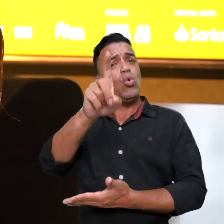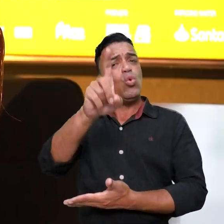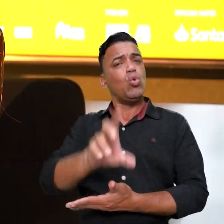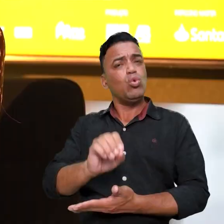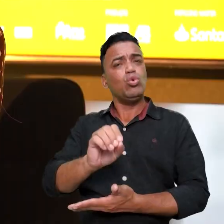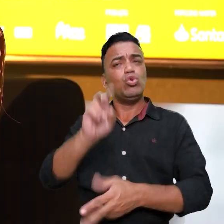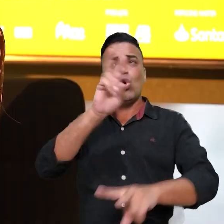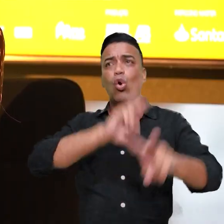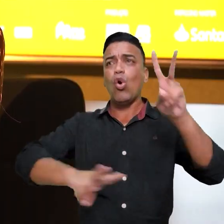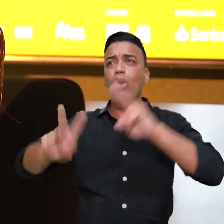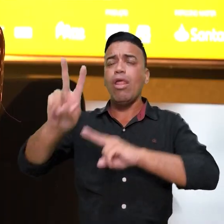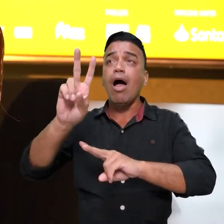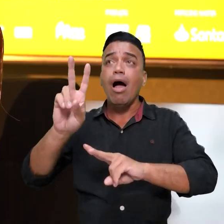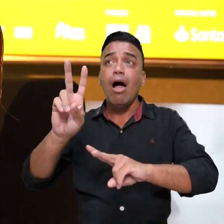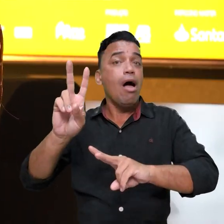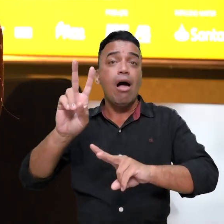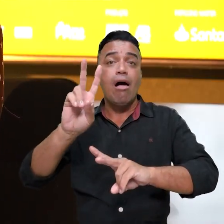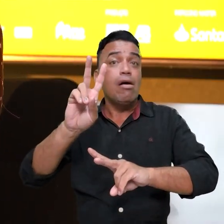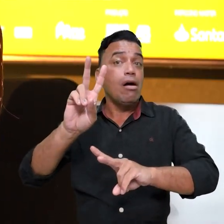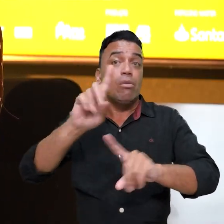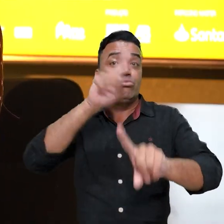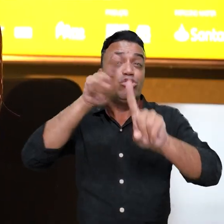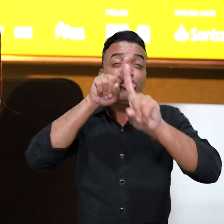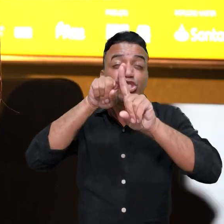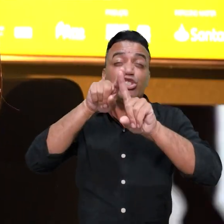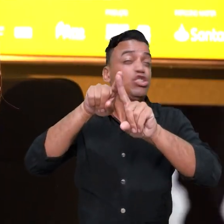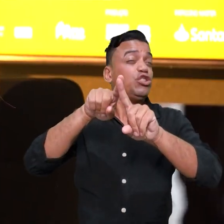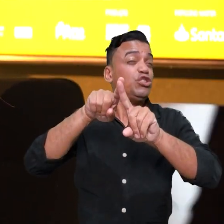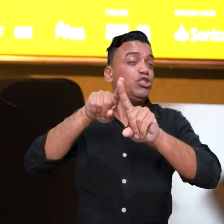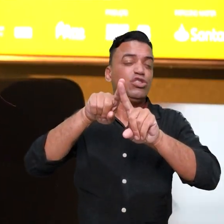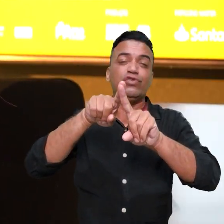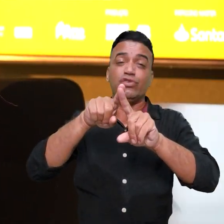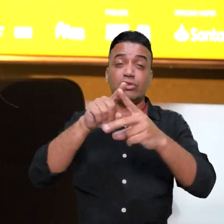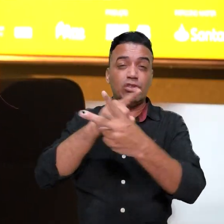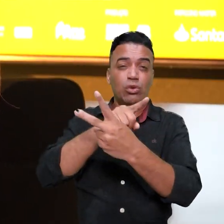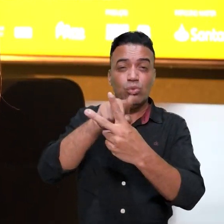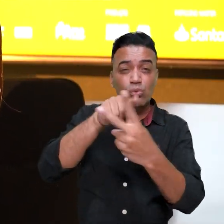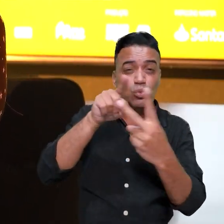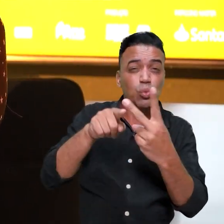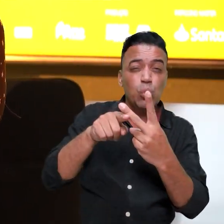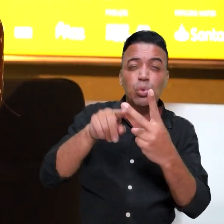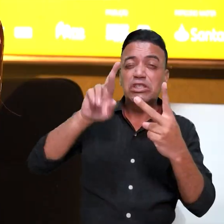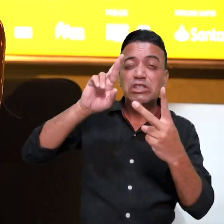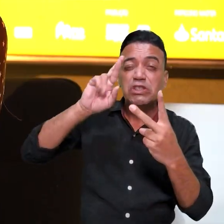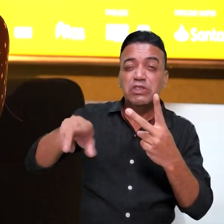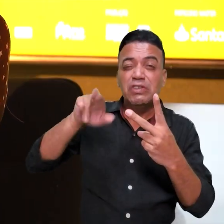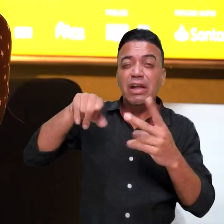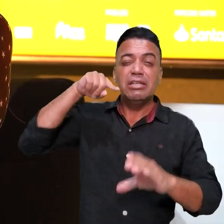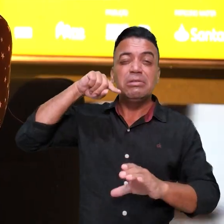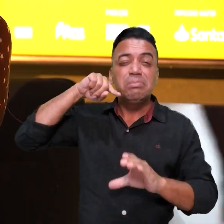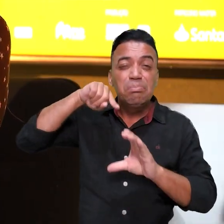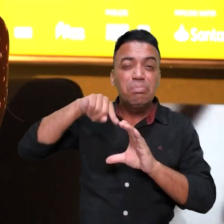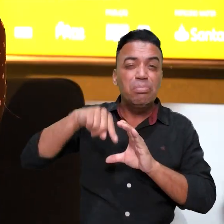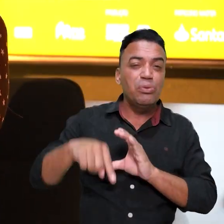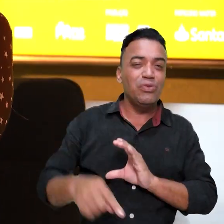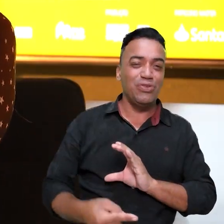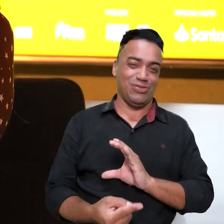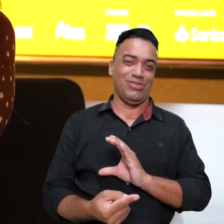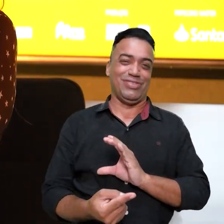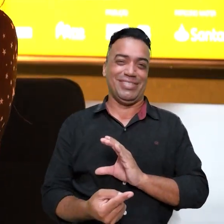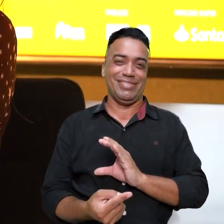o invisível, que são duas coisas muito diferentes e muito profundas, né?